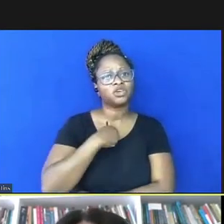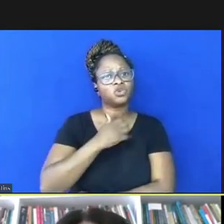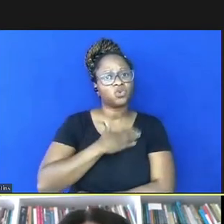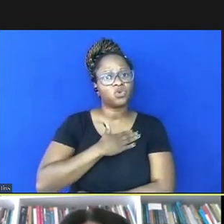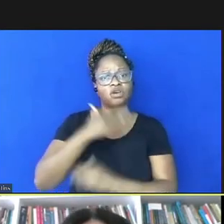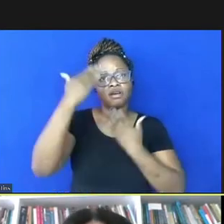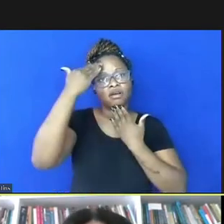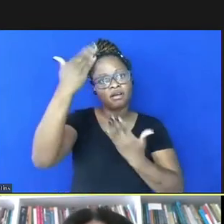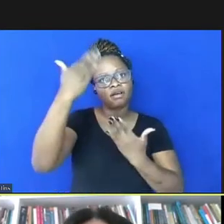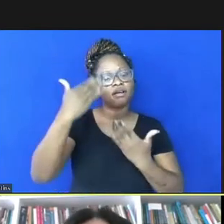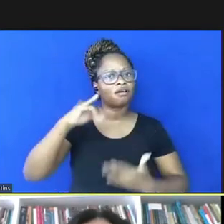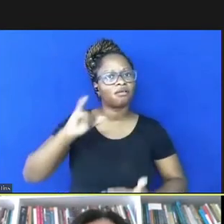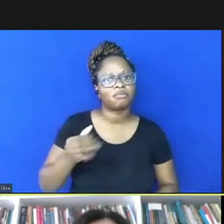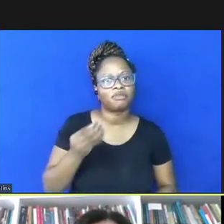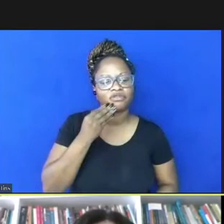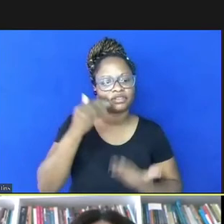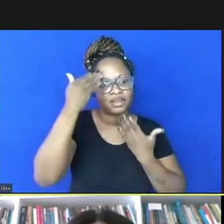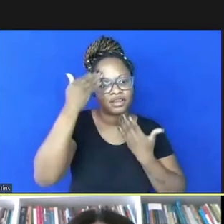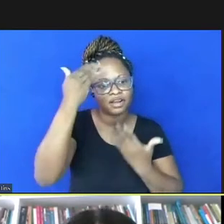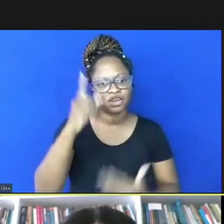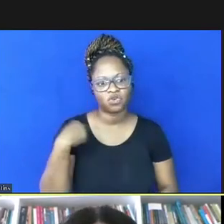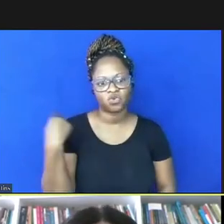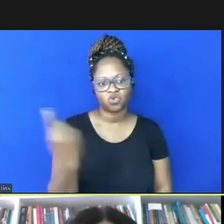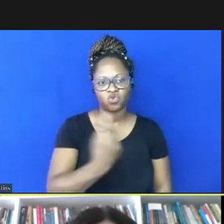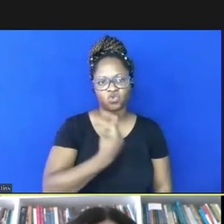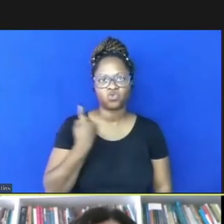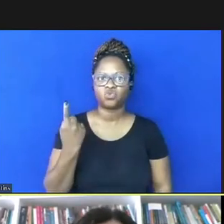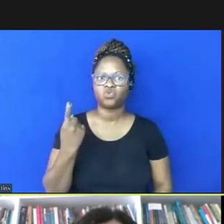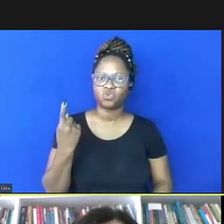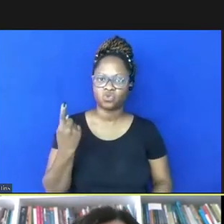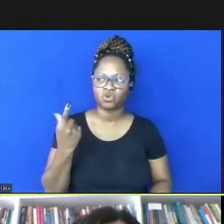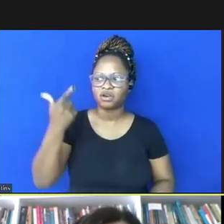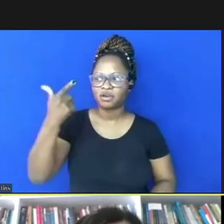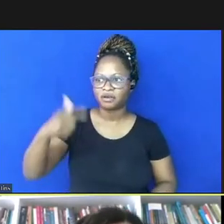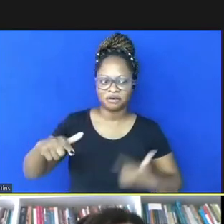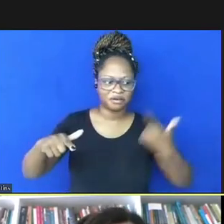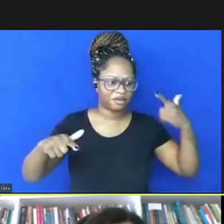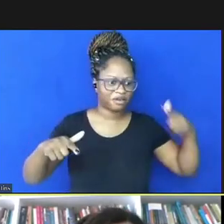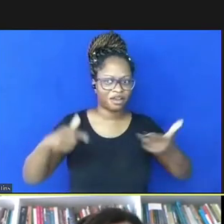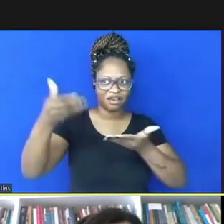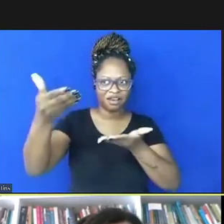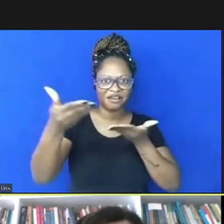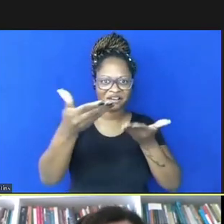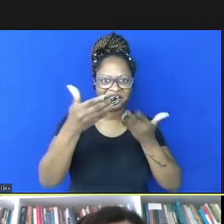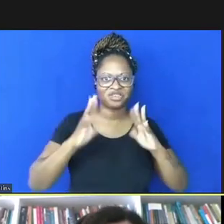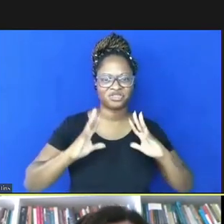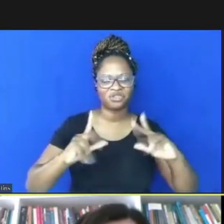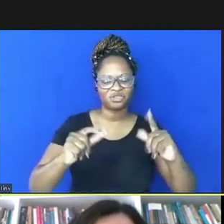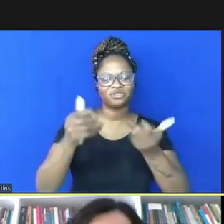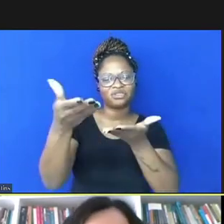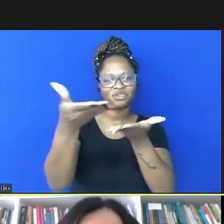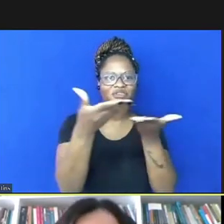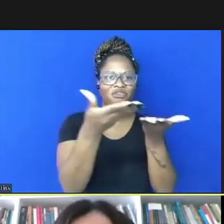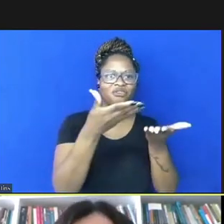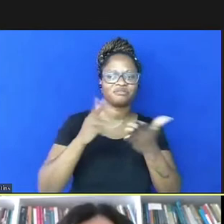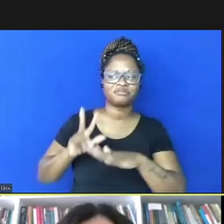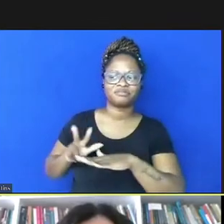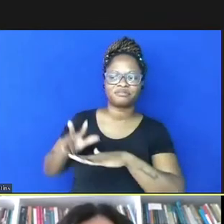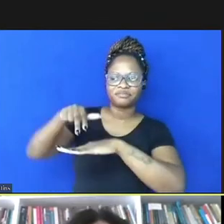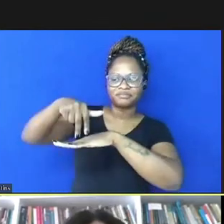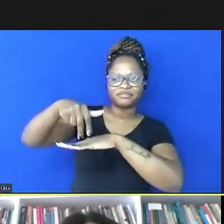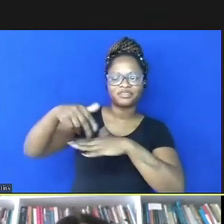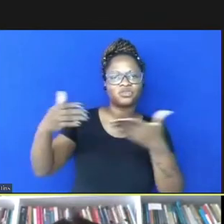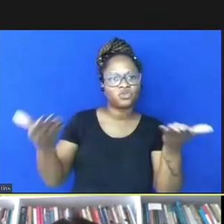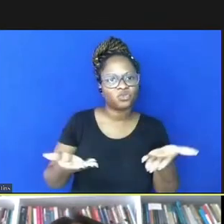agradecer aos nossos outros convidados que vieram para esse